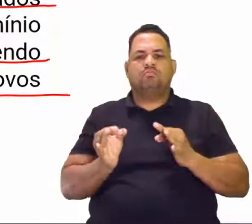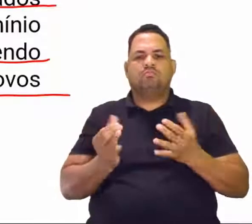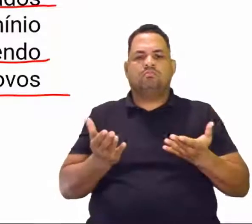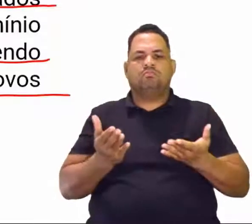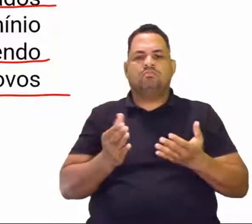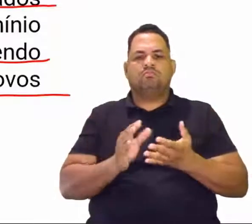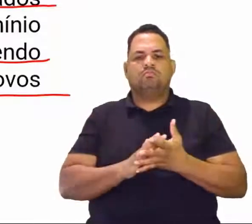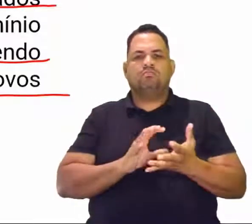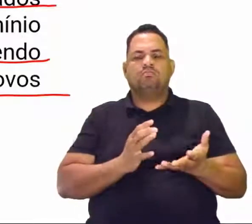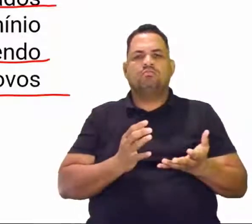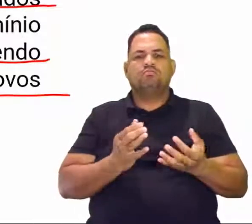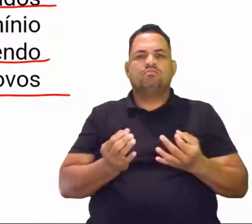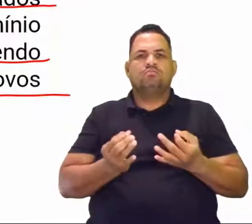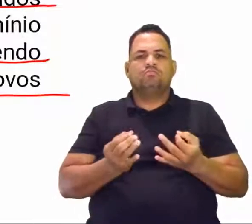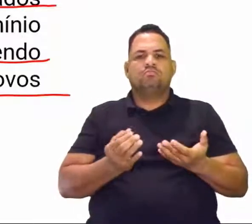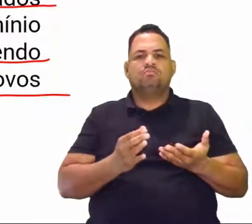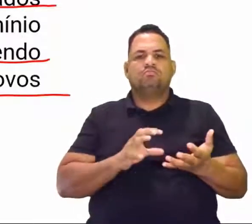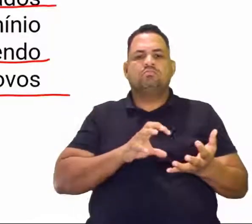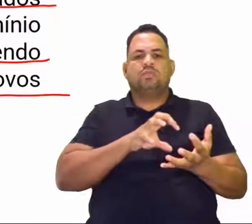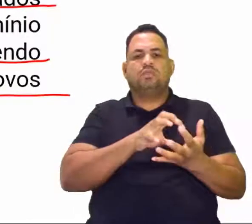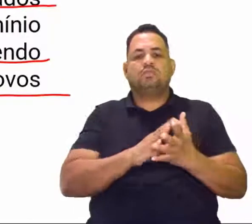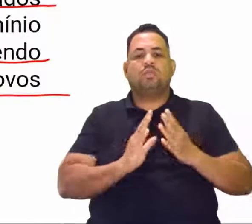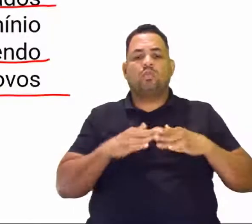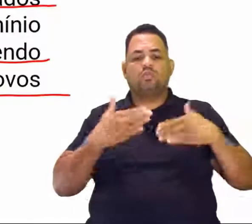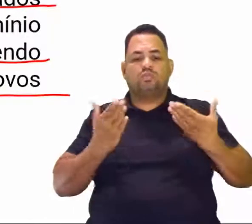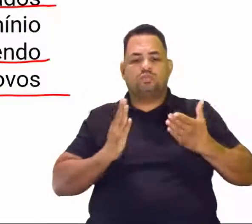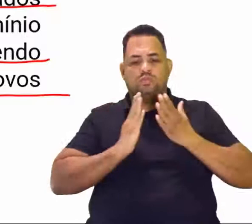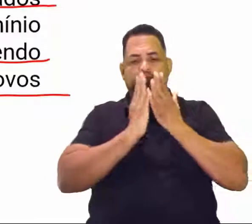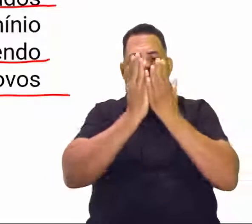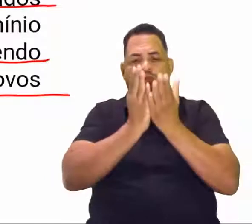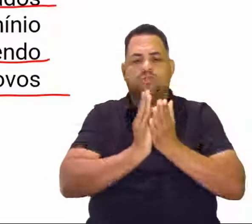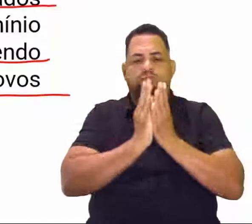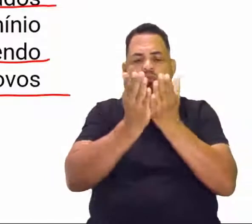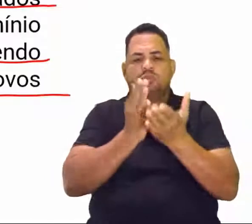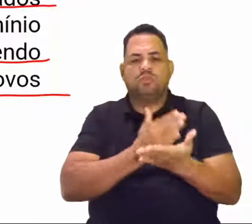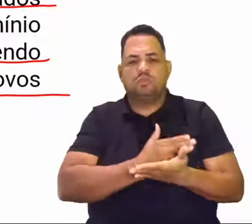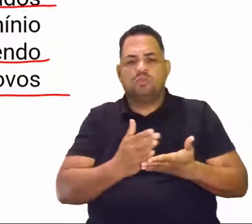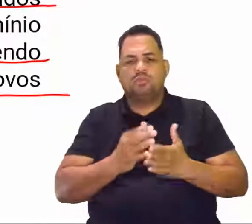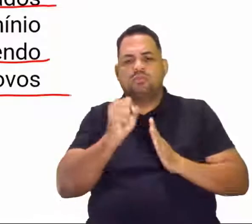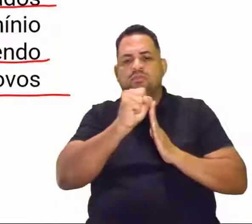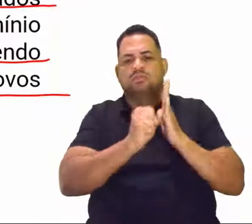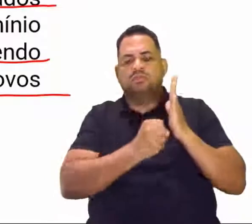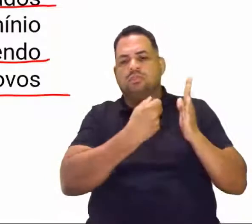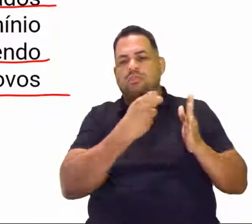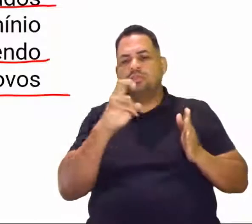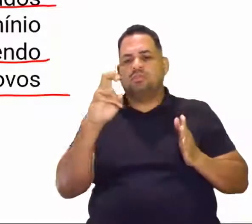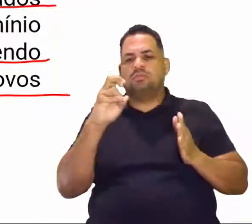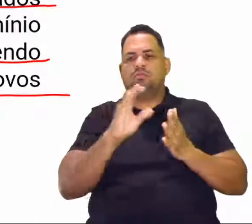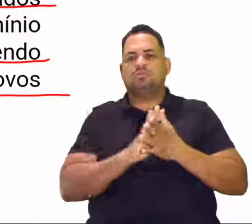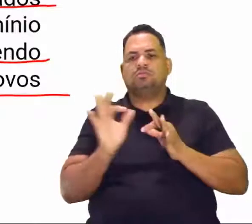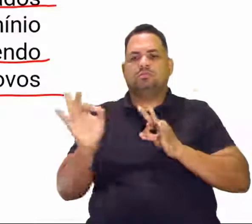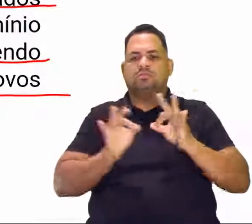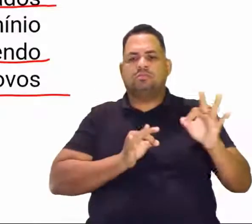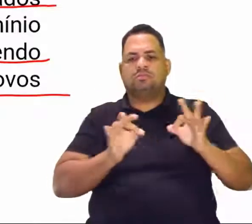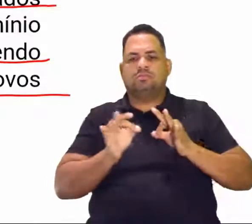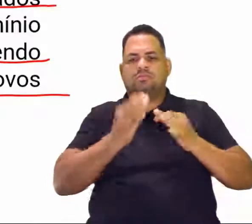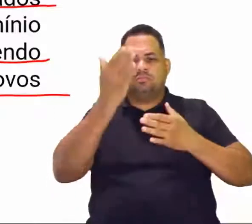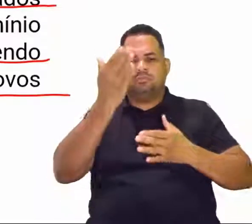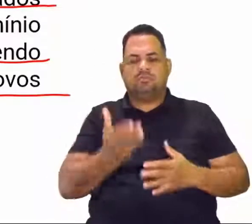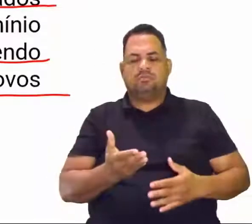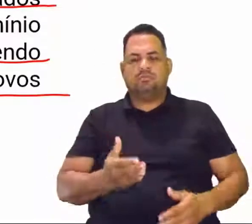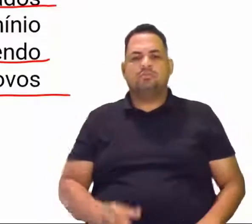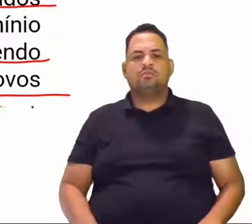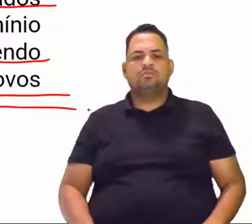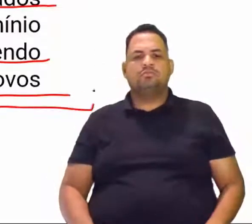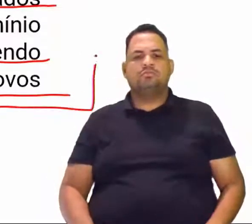das colônias da grandes navegações que ocorreram a partir do século 15 e estabeleceu isso